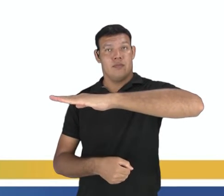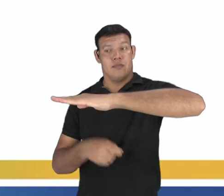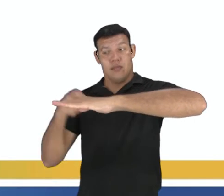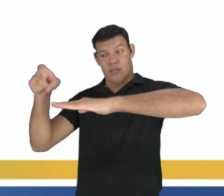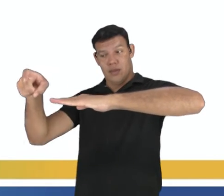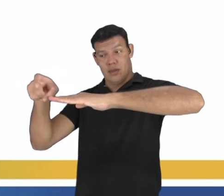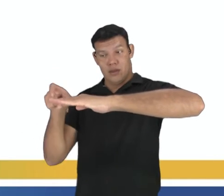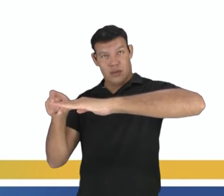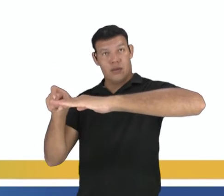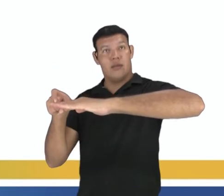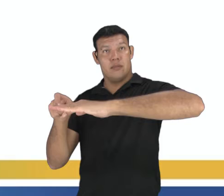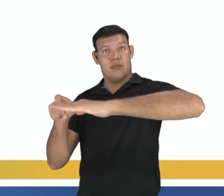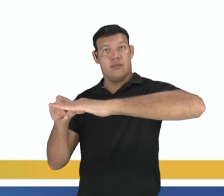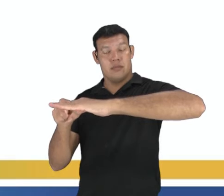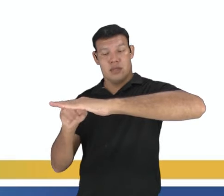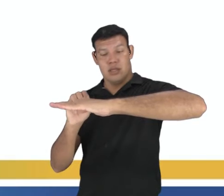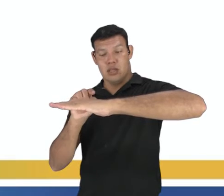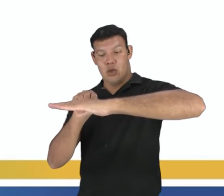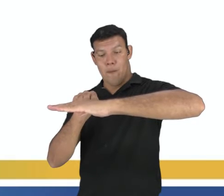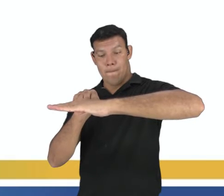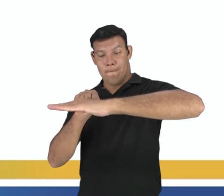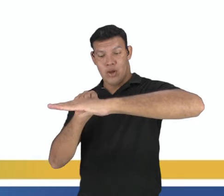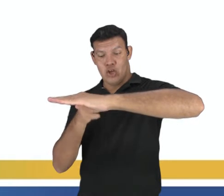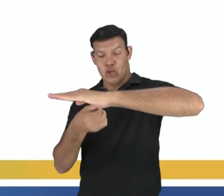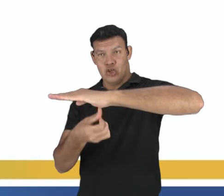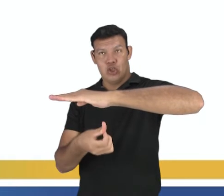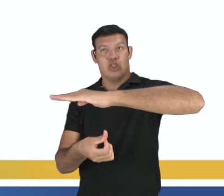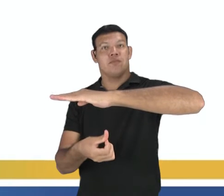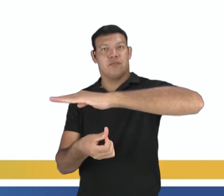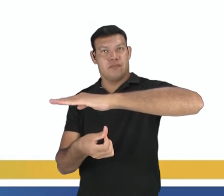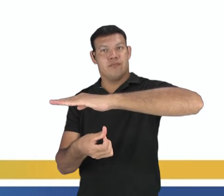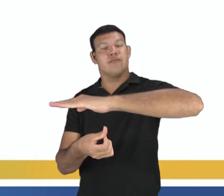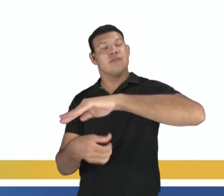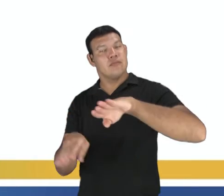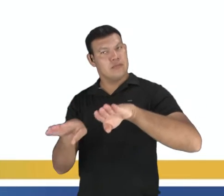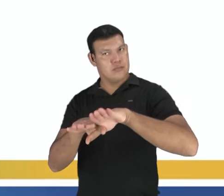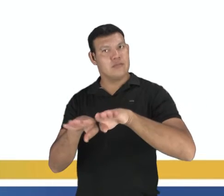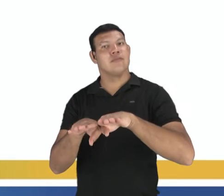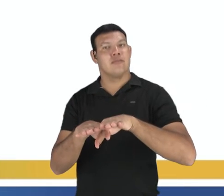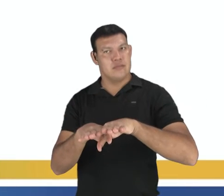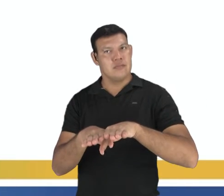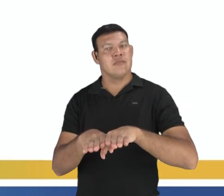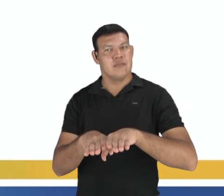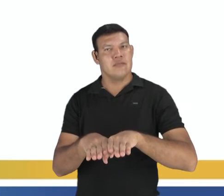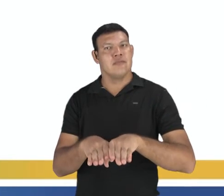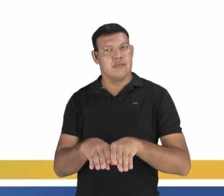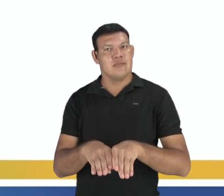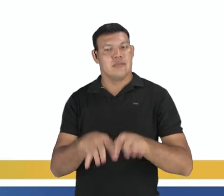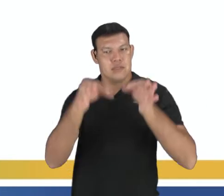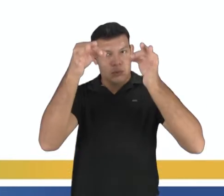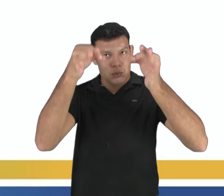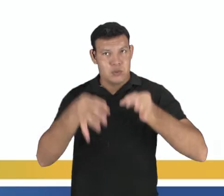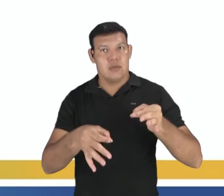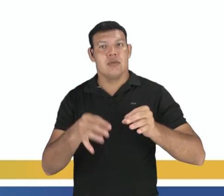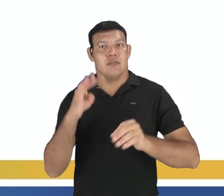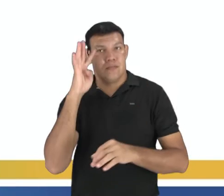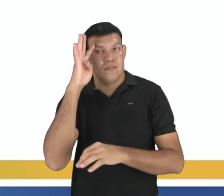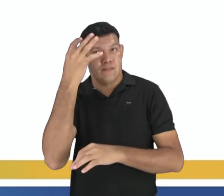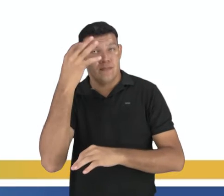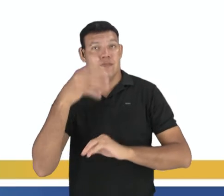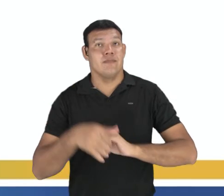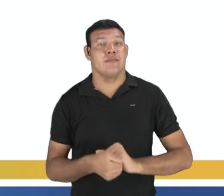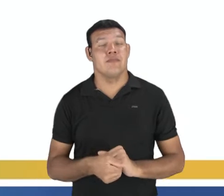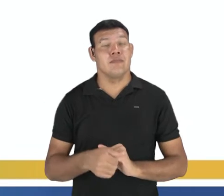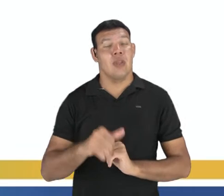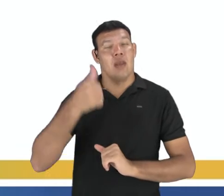pontozinho no 6 vai satisfazer também a essa condição, certo? Agora, quando